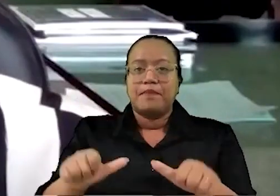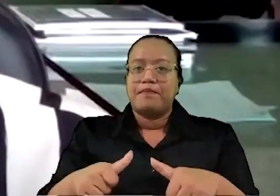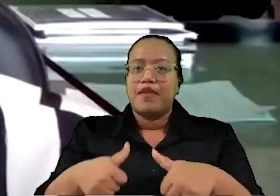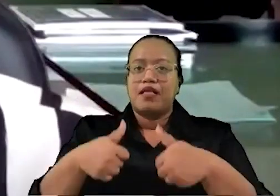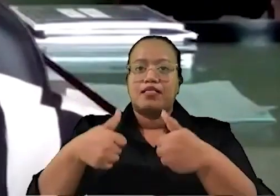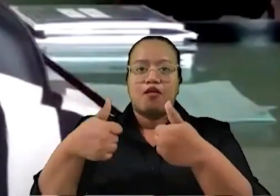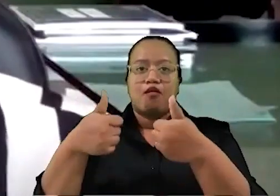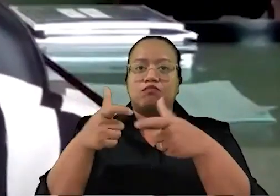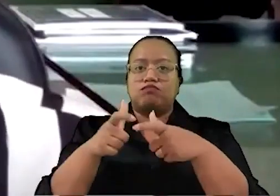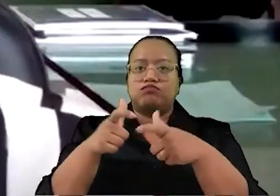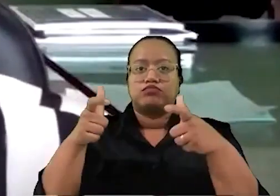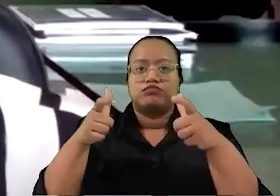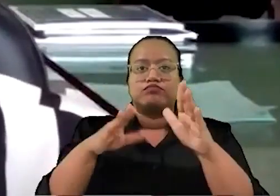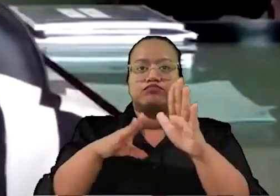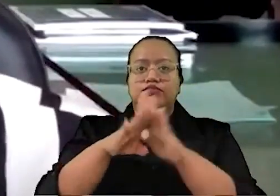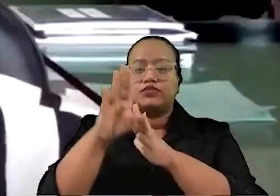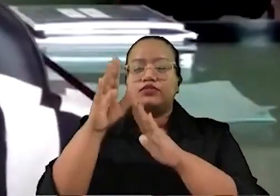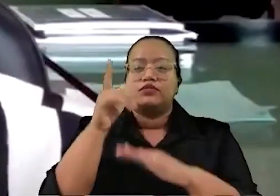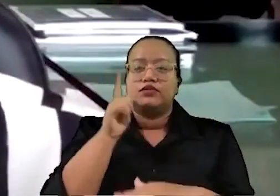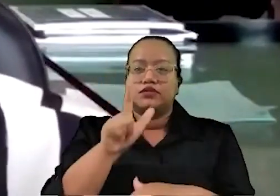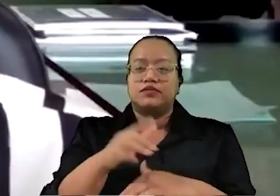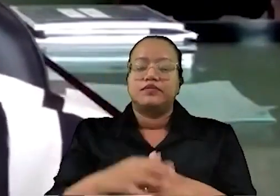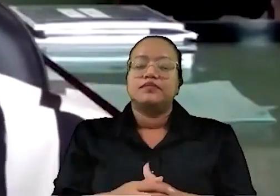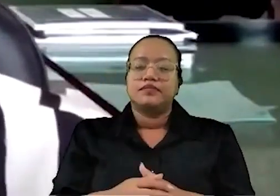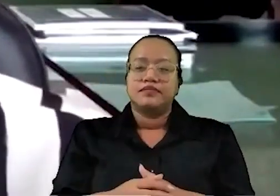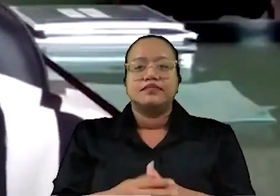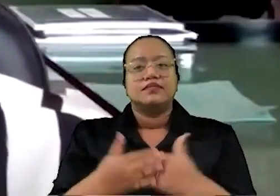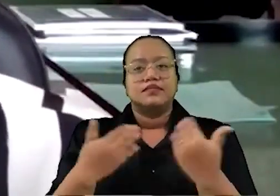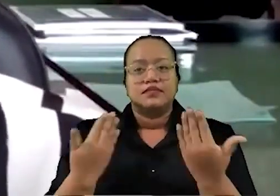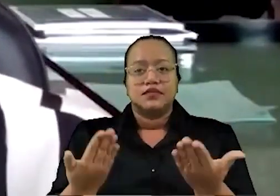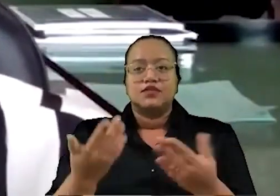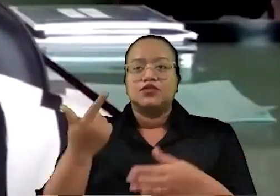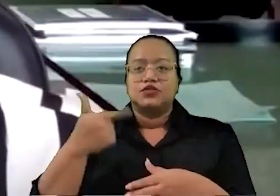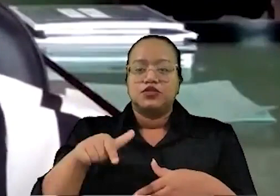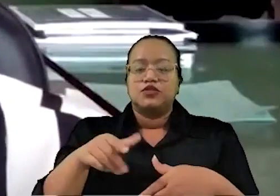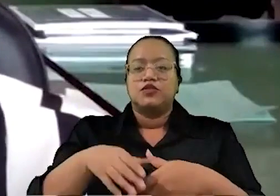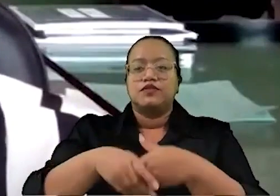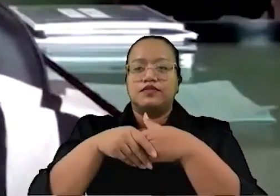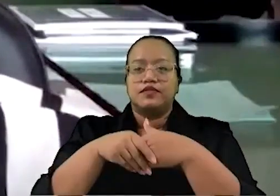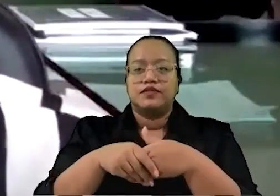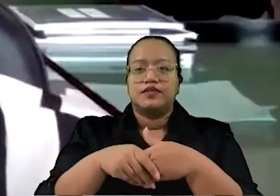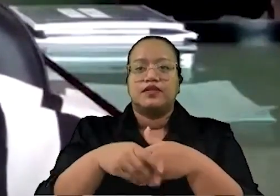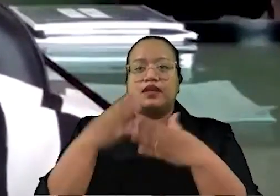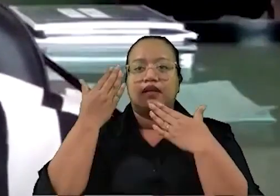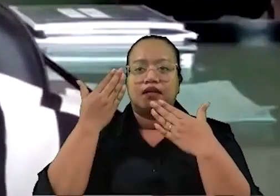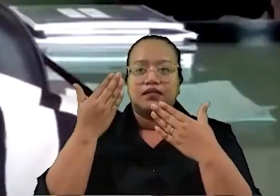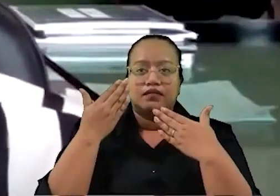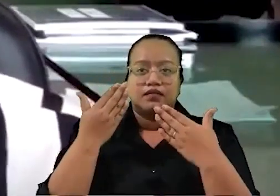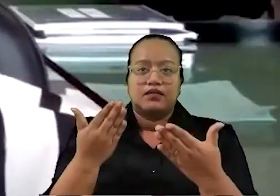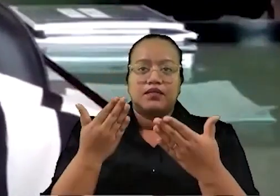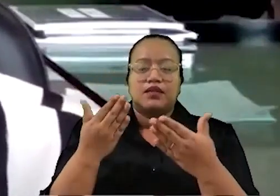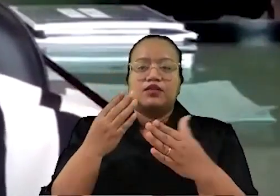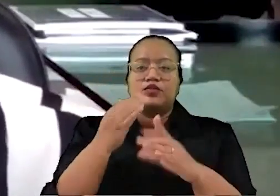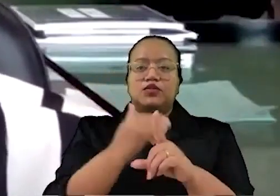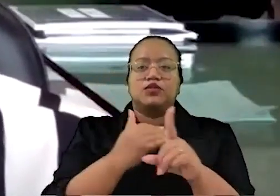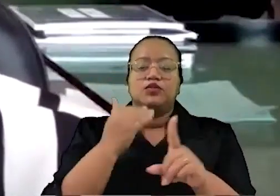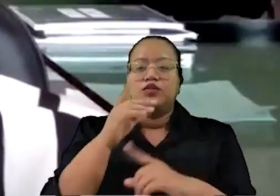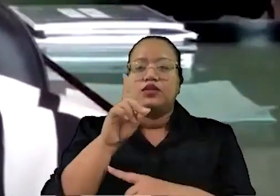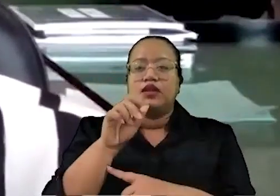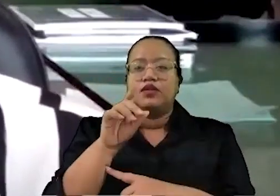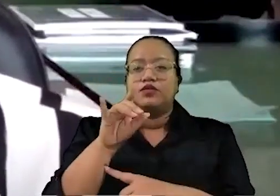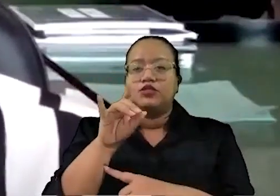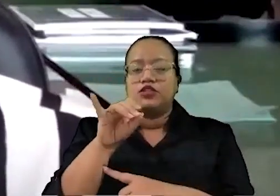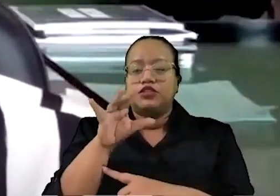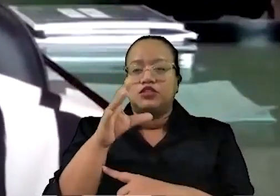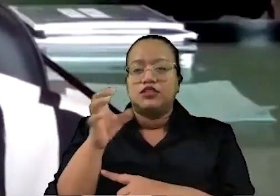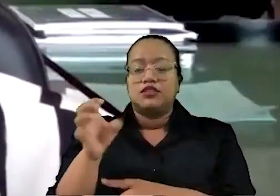Então, renovo aqui meus cumprimentos a todos, meus agradecimentos, doutora Daldice, pela oportunidade de podermos